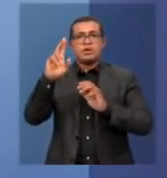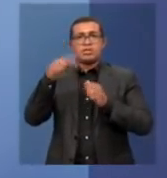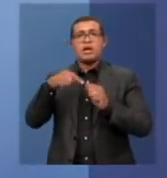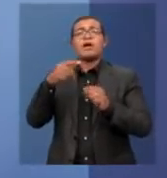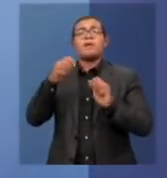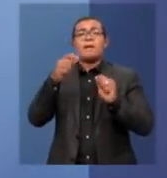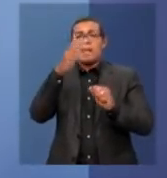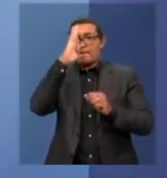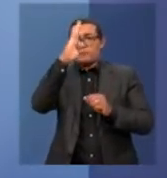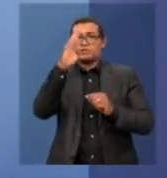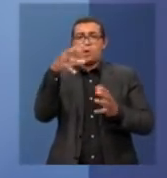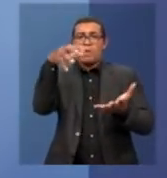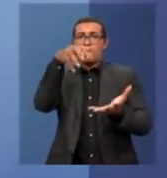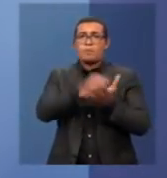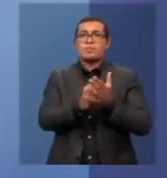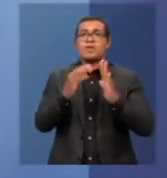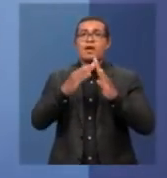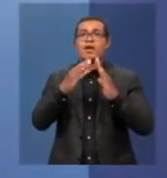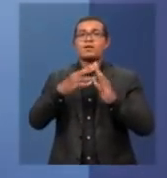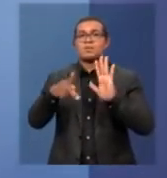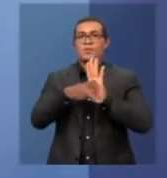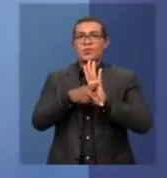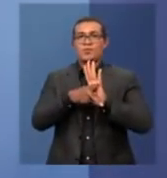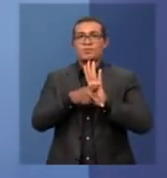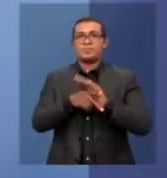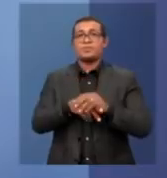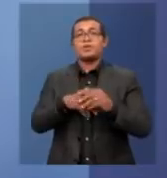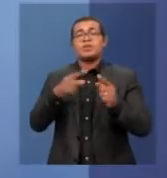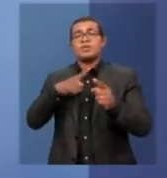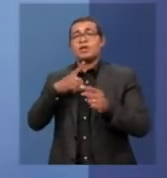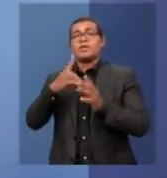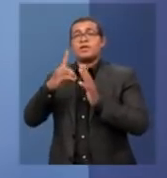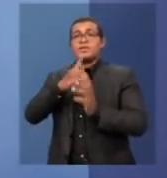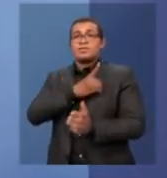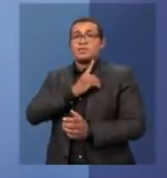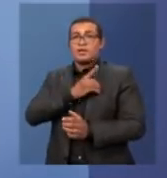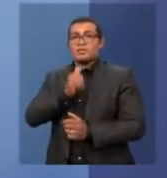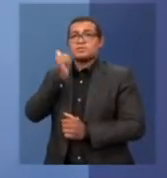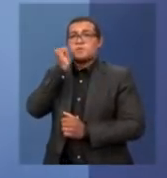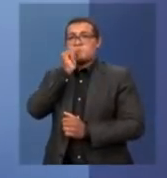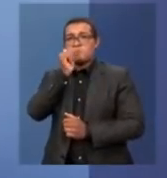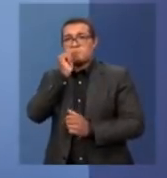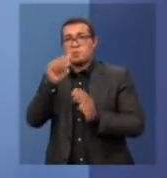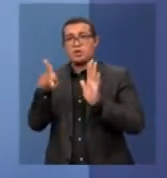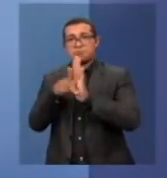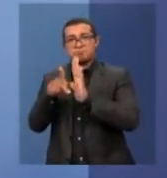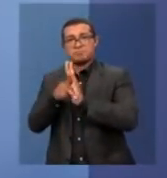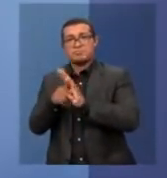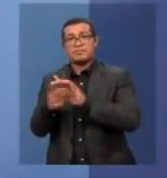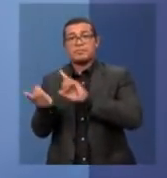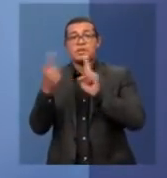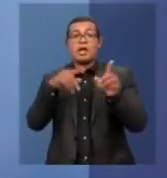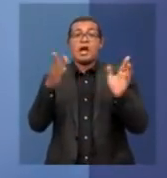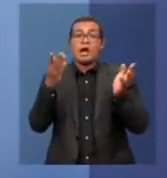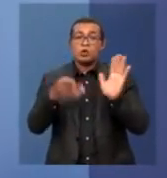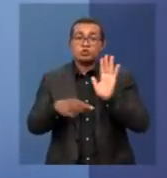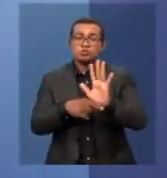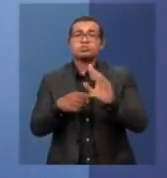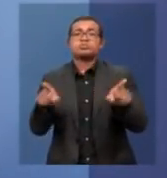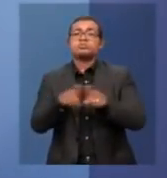própria no botão de pânico delegacia de mulheres e outra claro ajudá-las a capacitá las economicamente